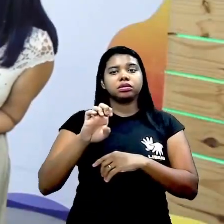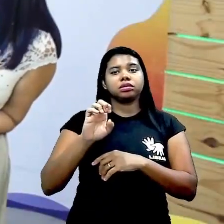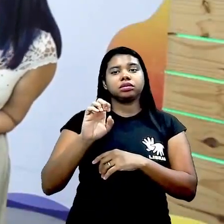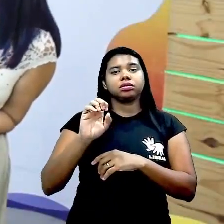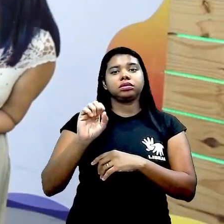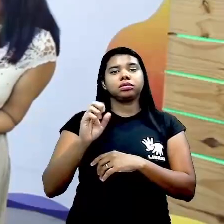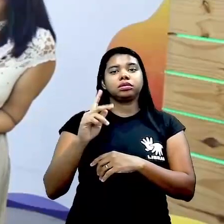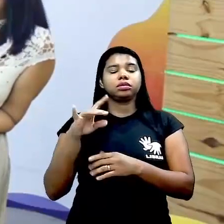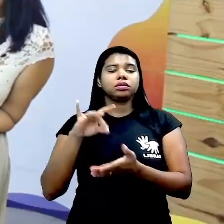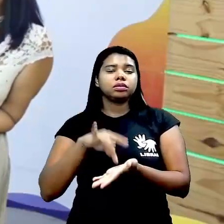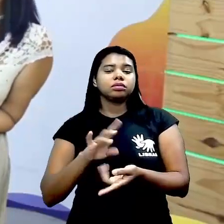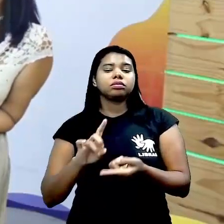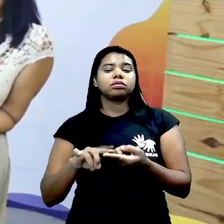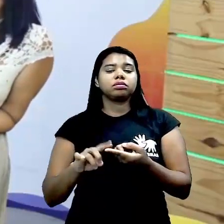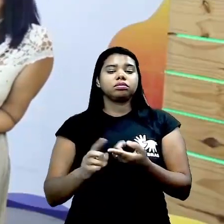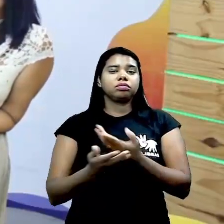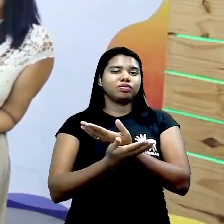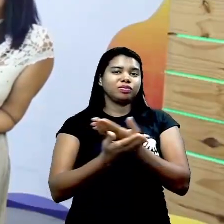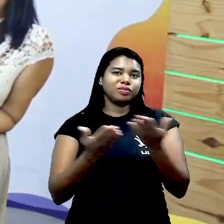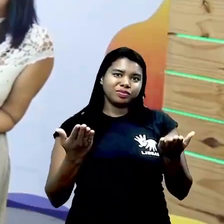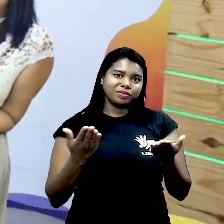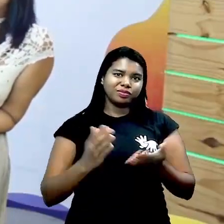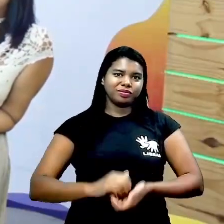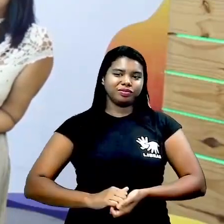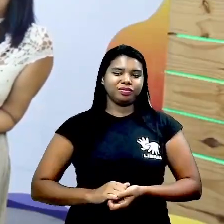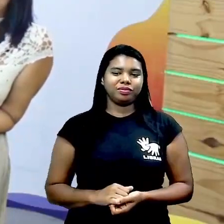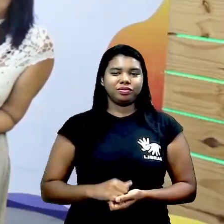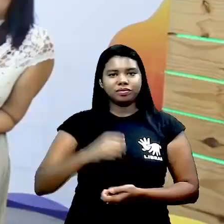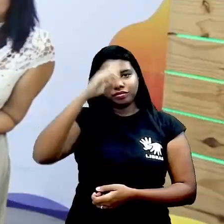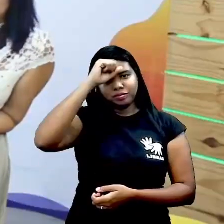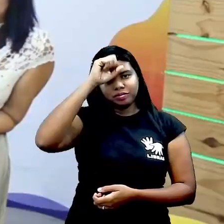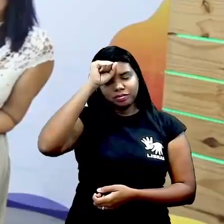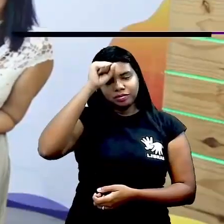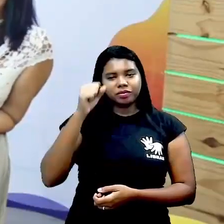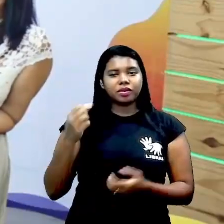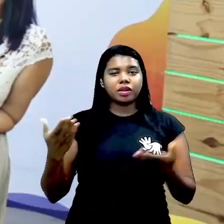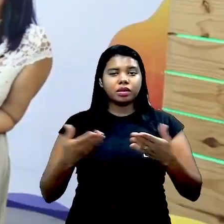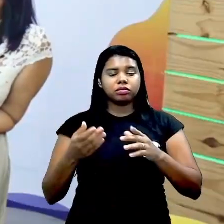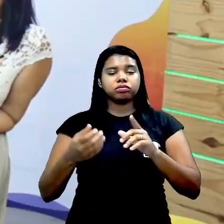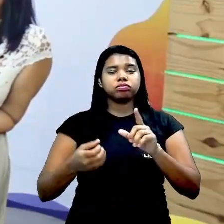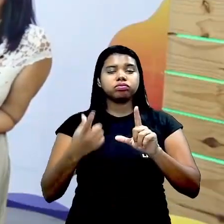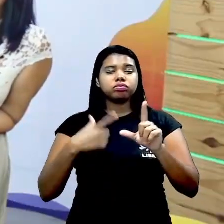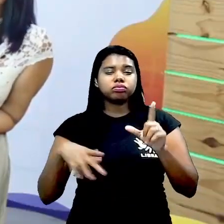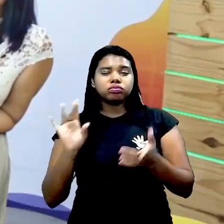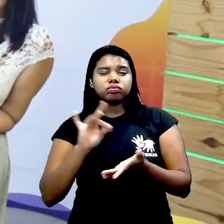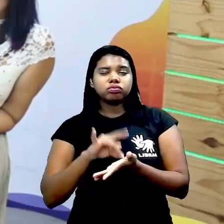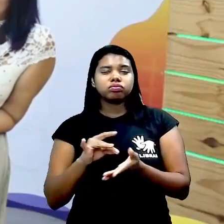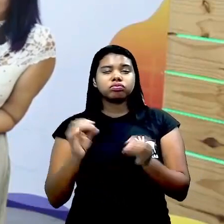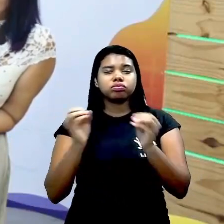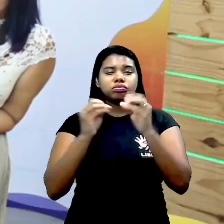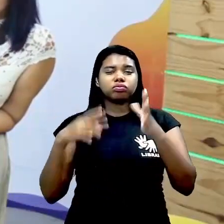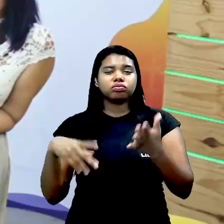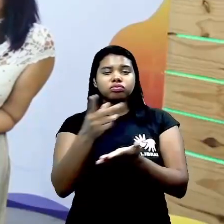sintaxe. Então isso fica para vocês. Aprendeu bem a lógica, aprendeu bem também